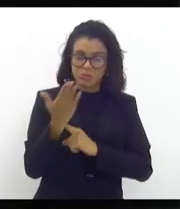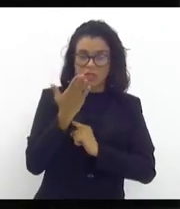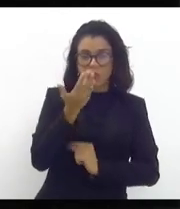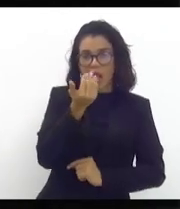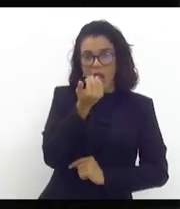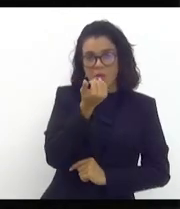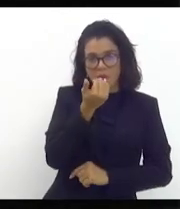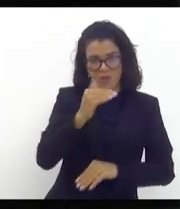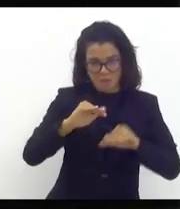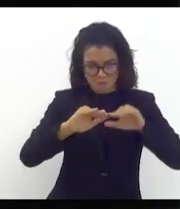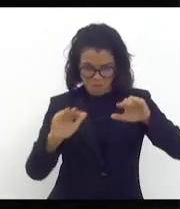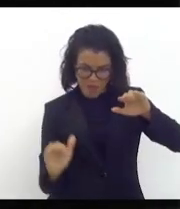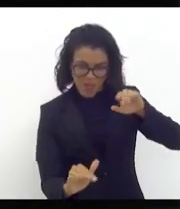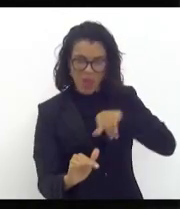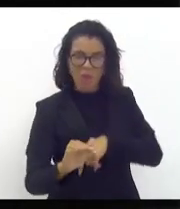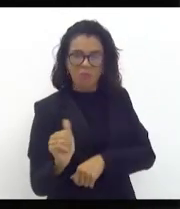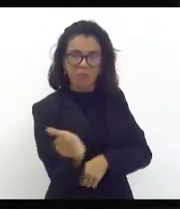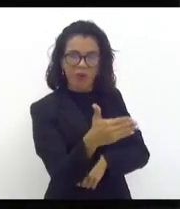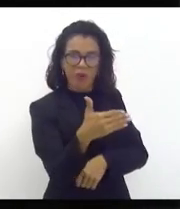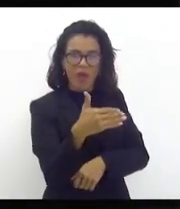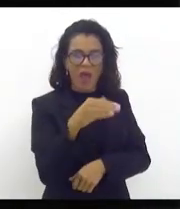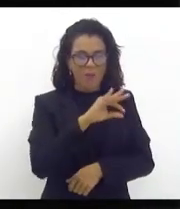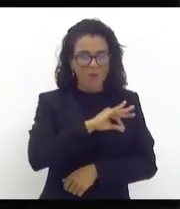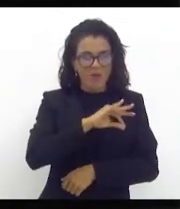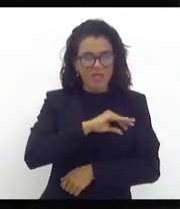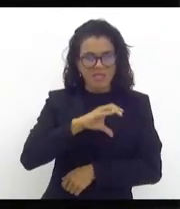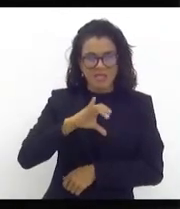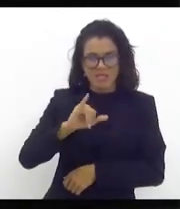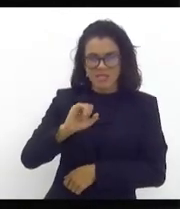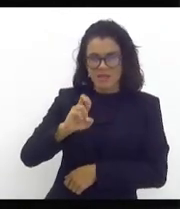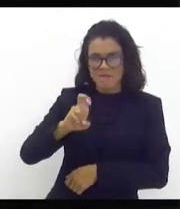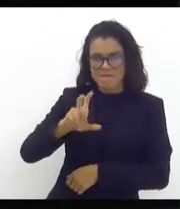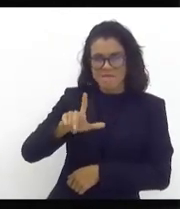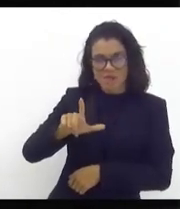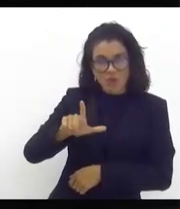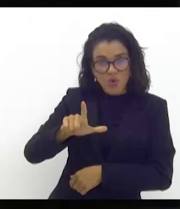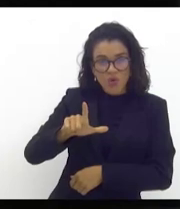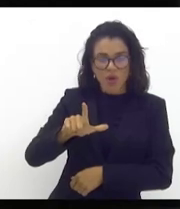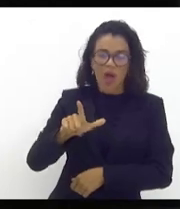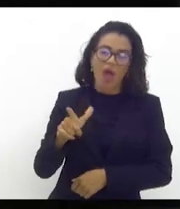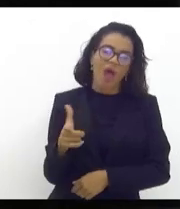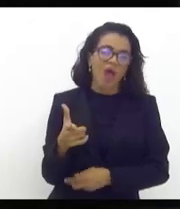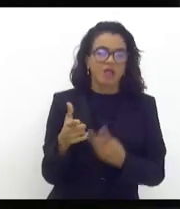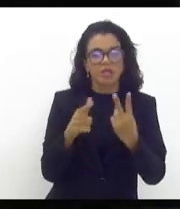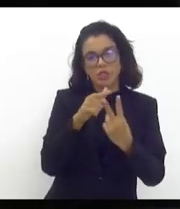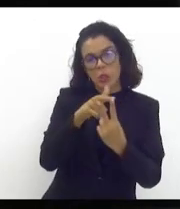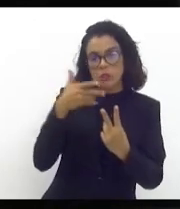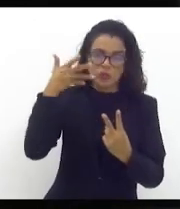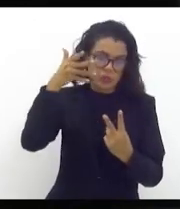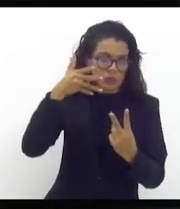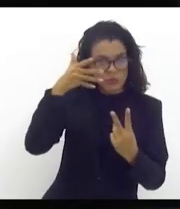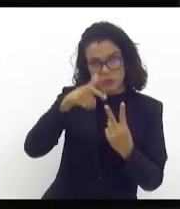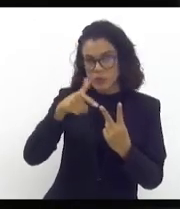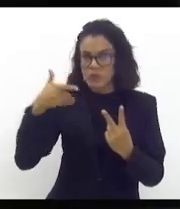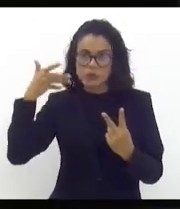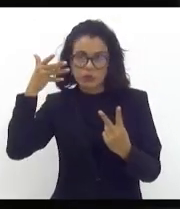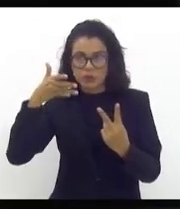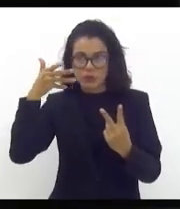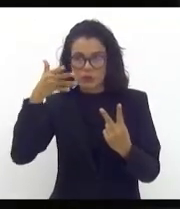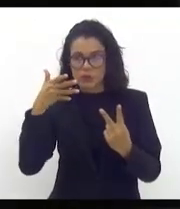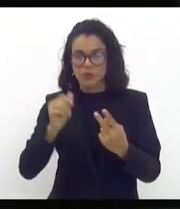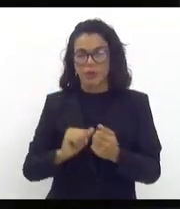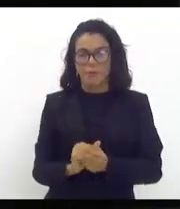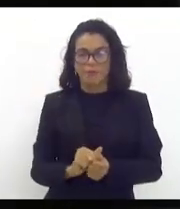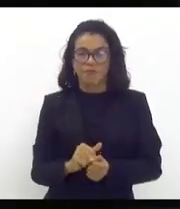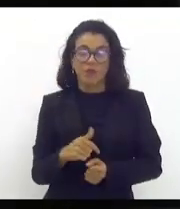ser menor para a Polícia Civil. Agora, não me venham com dois discursos. O discurso de dizer que